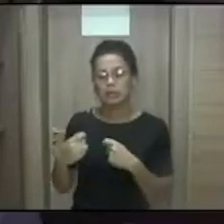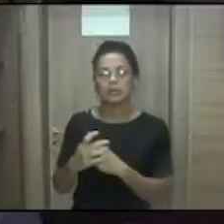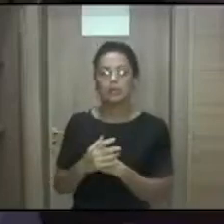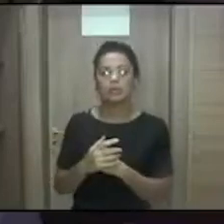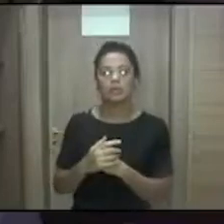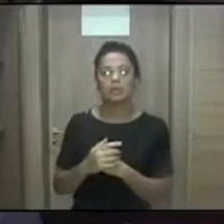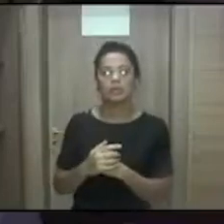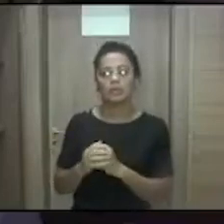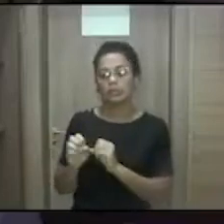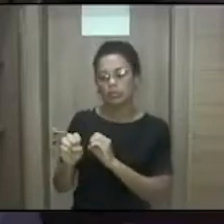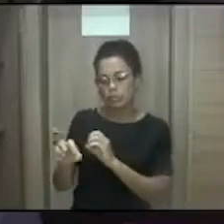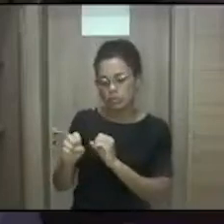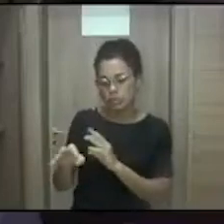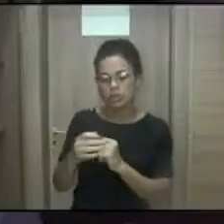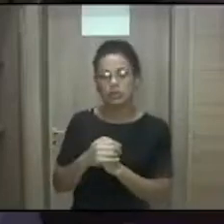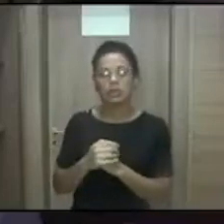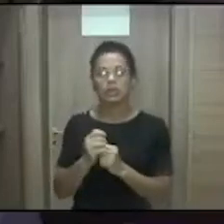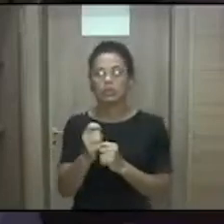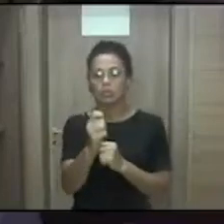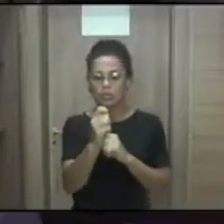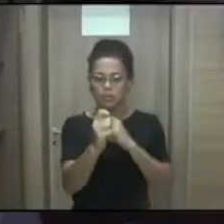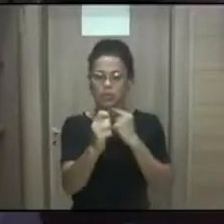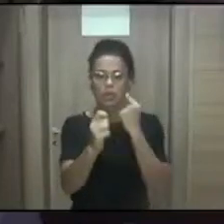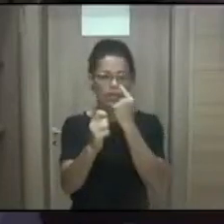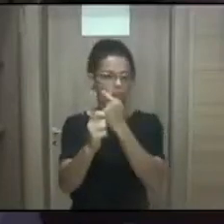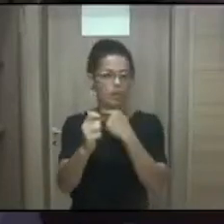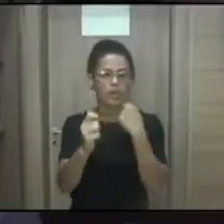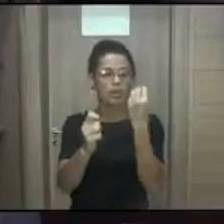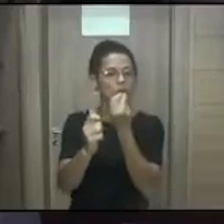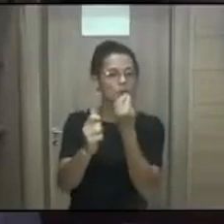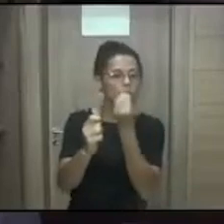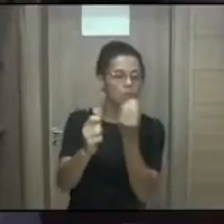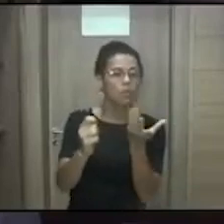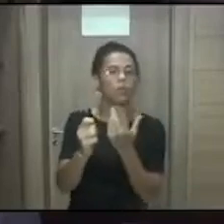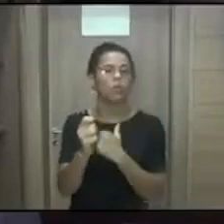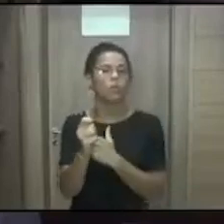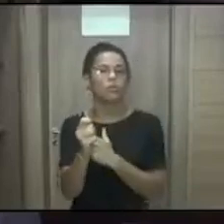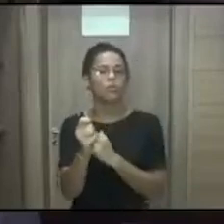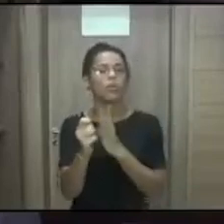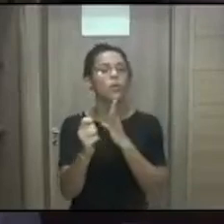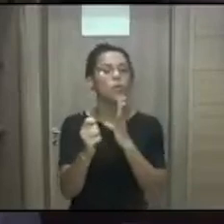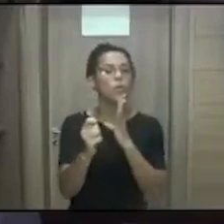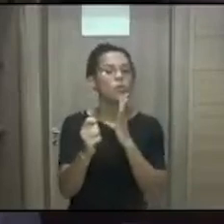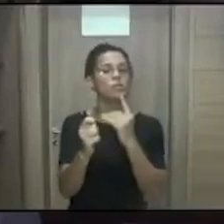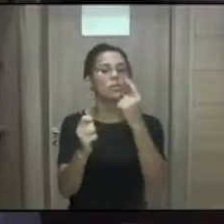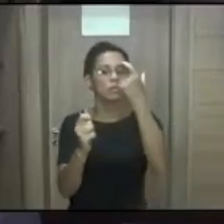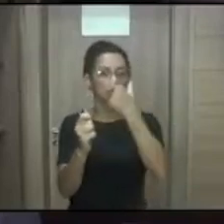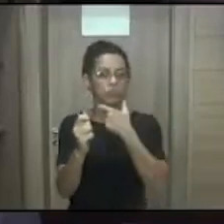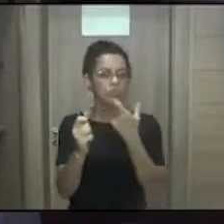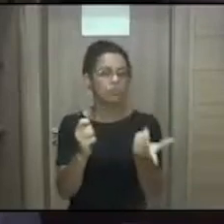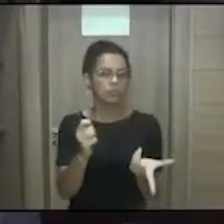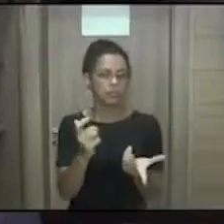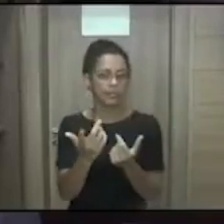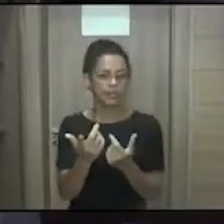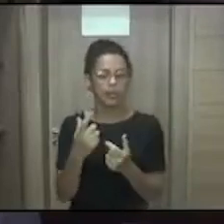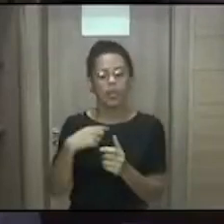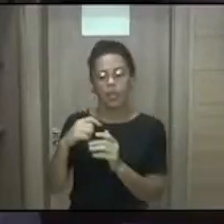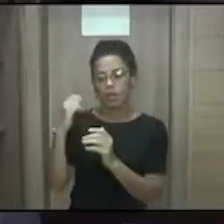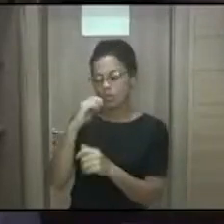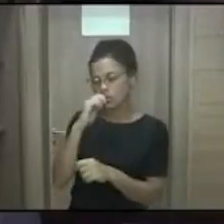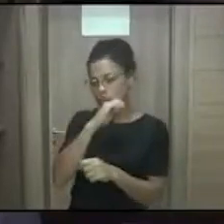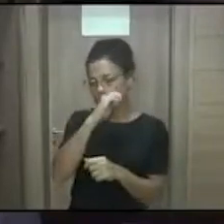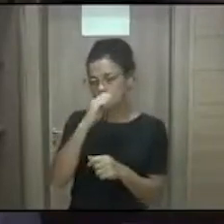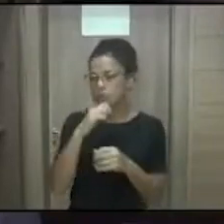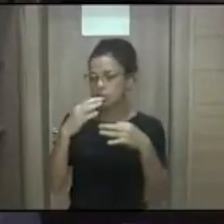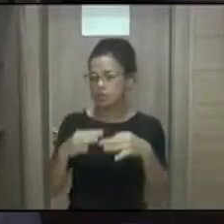facial, reconheça a sua própria boca, sua própria dinâmica eu tenho certeza que todo mundo vai sair, vai escovar bem o dente hoje, eu tenho